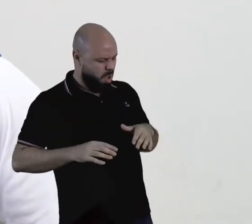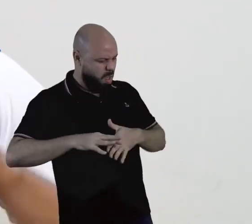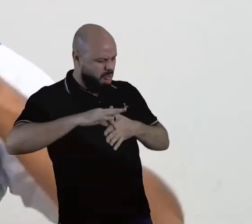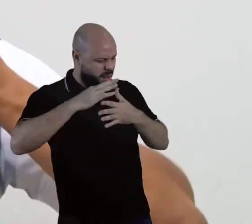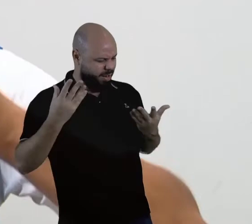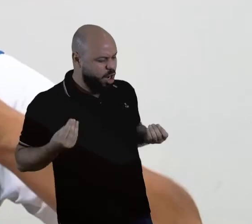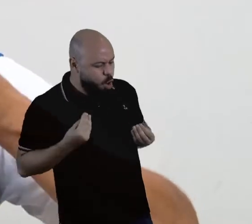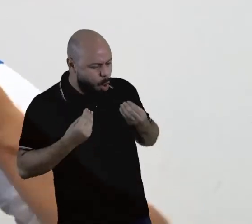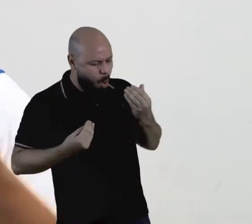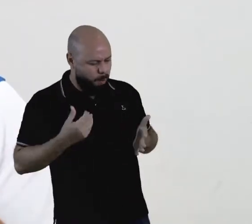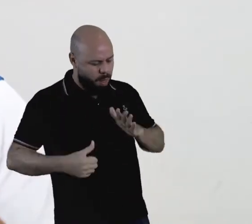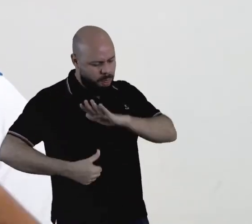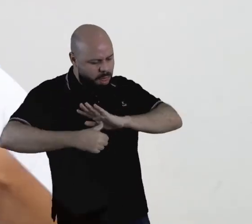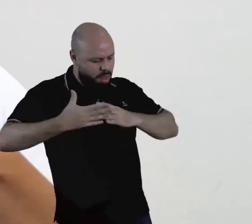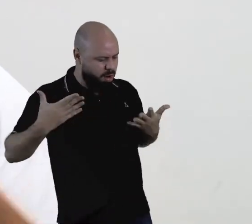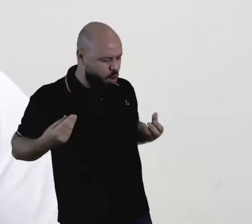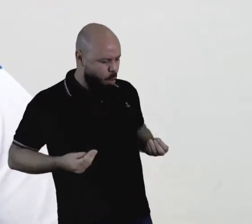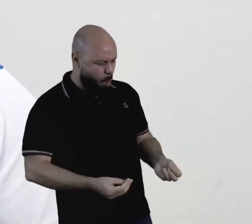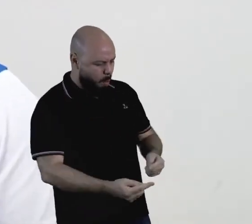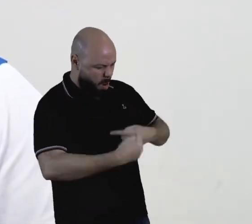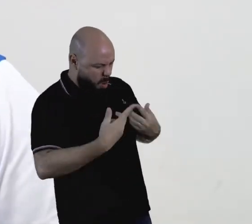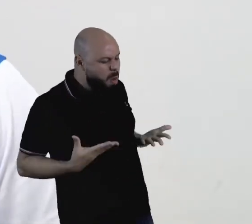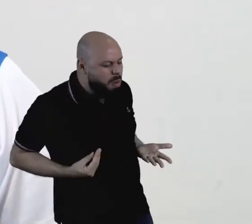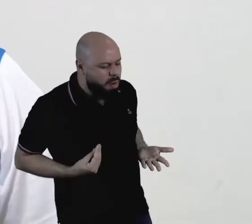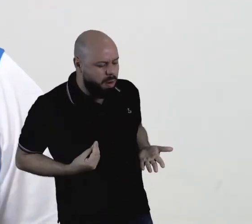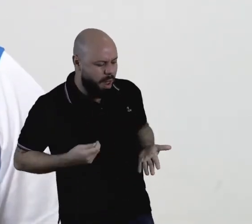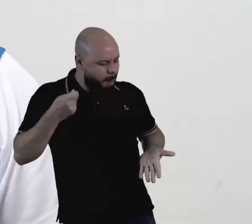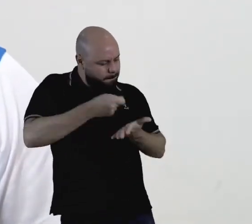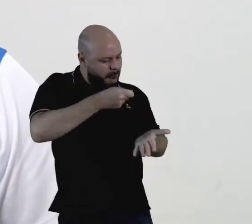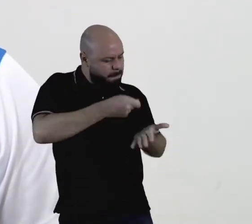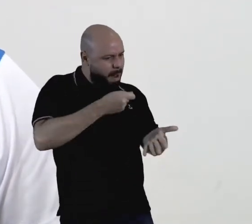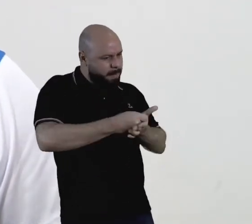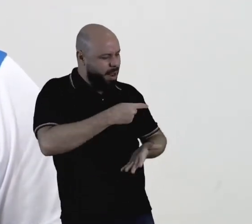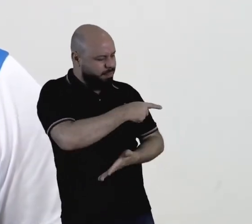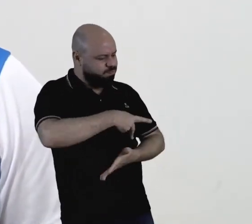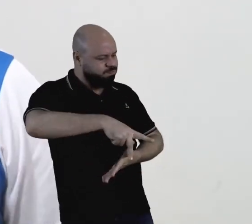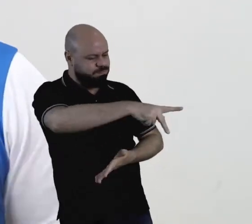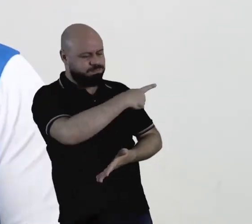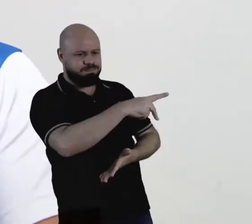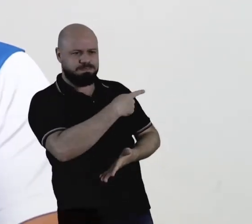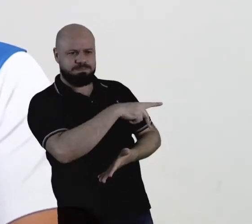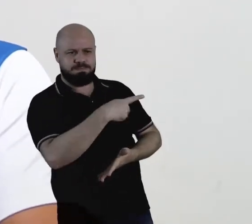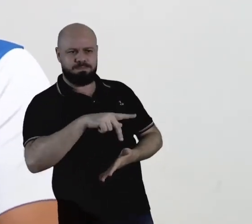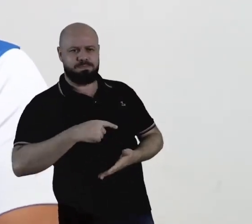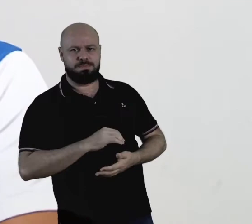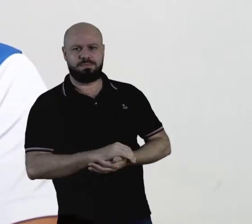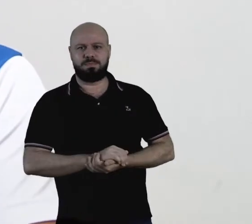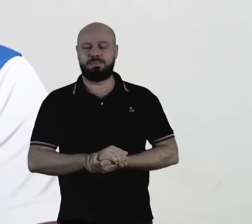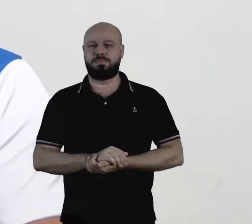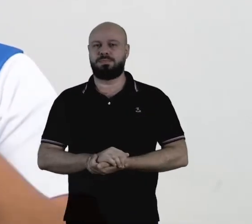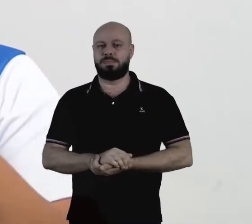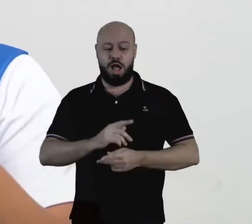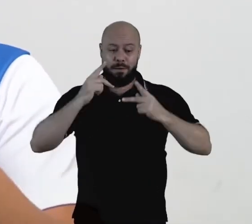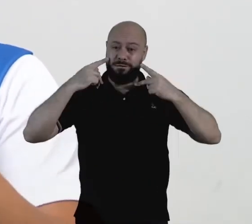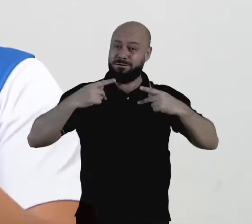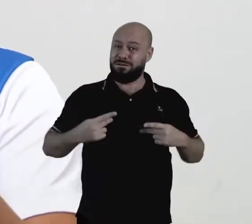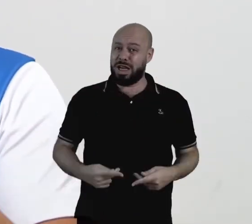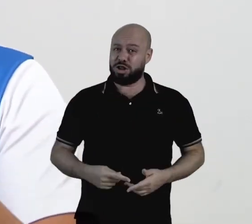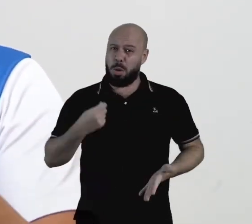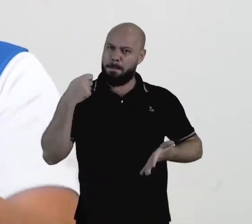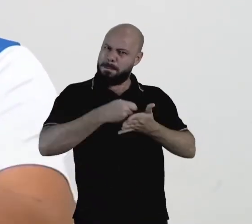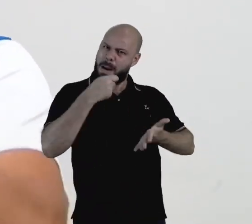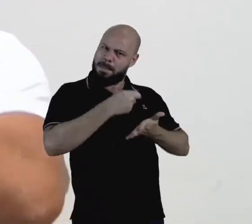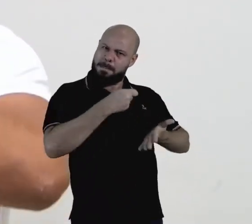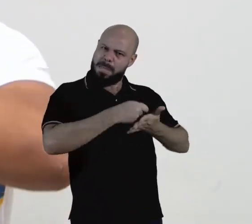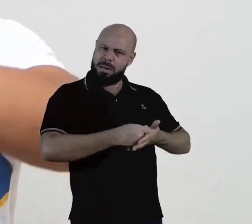certo? Uma das punições eram castigos físicos. Só que tem um detalhe, naquela